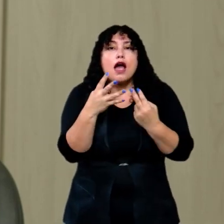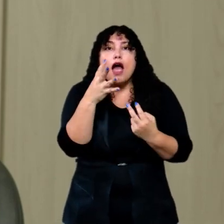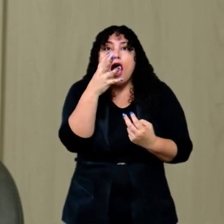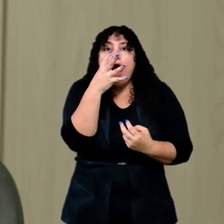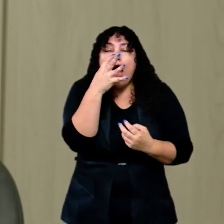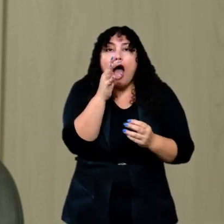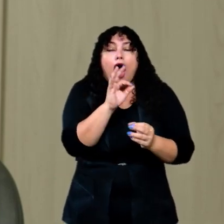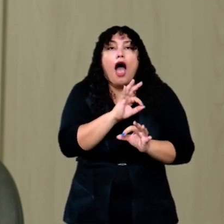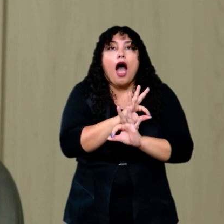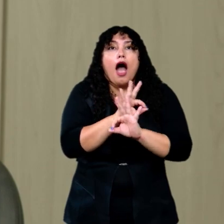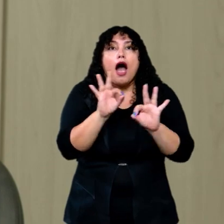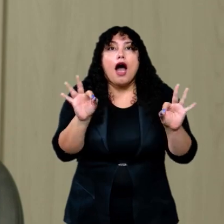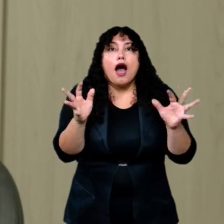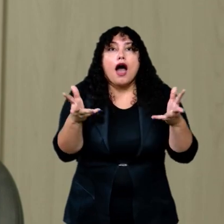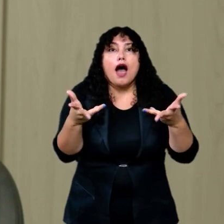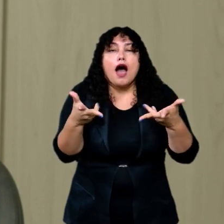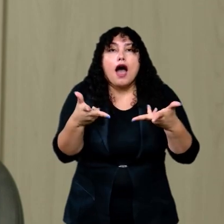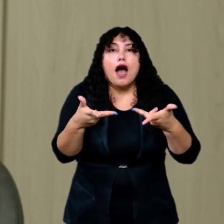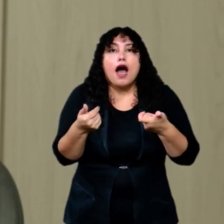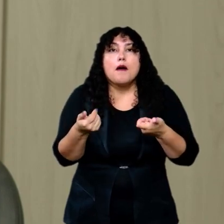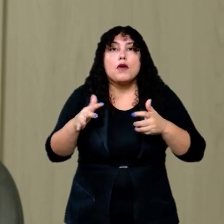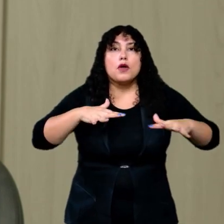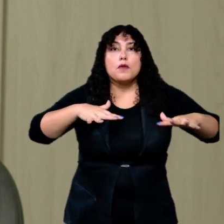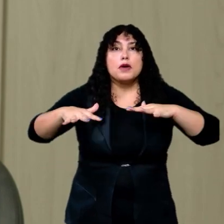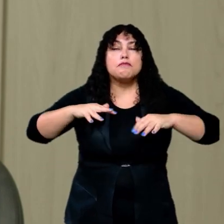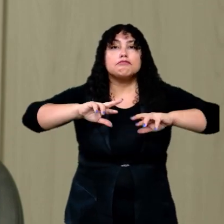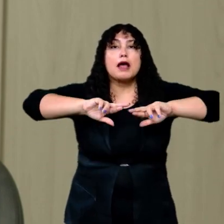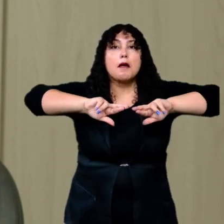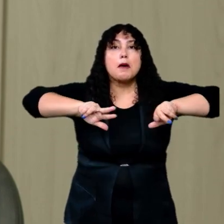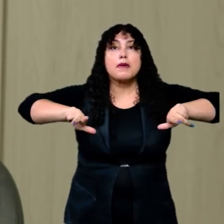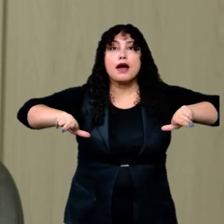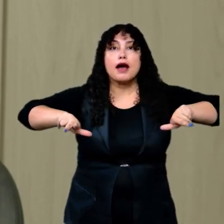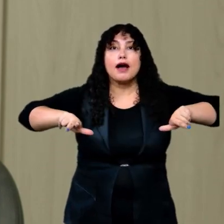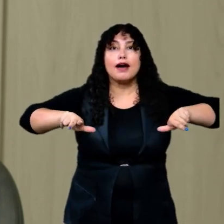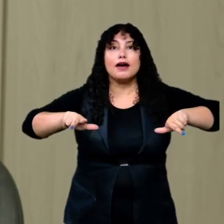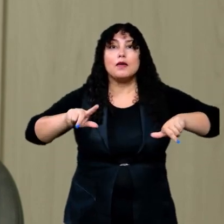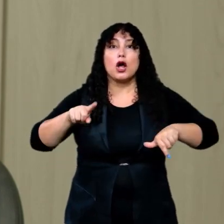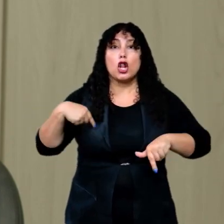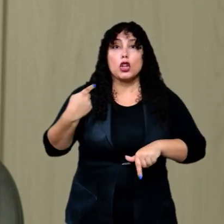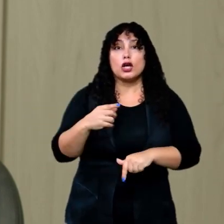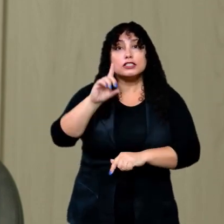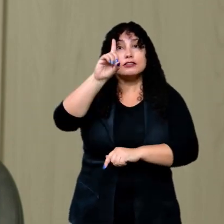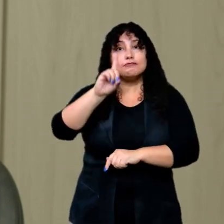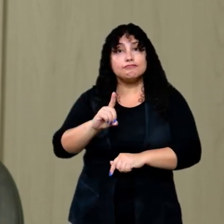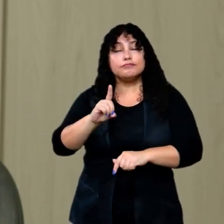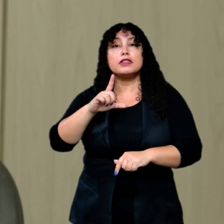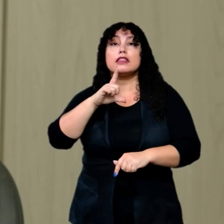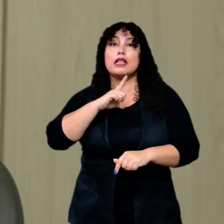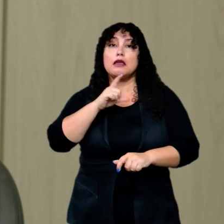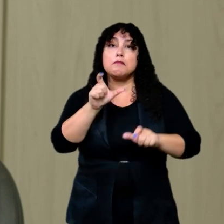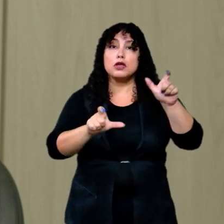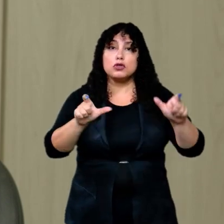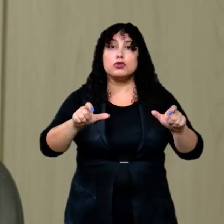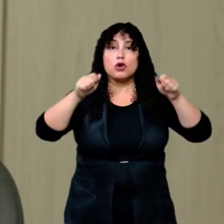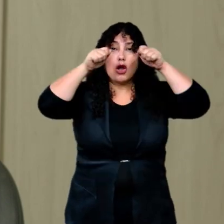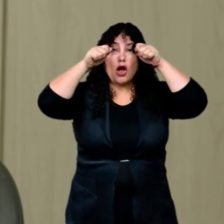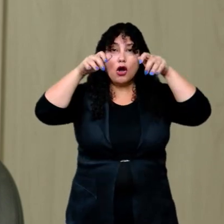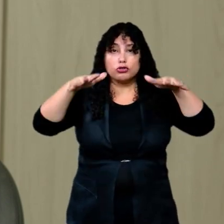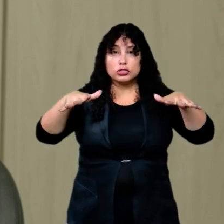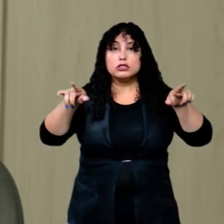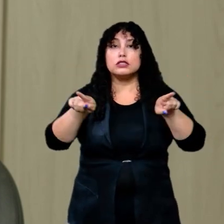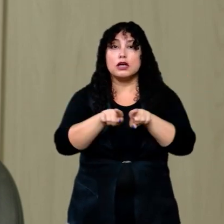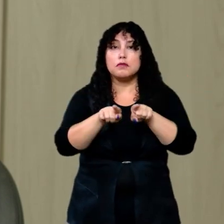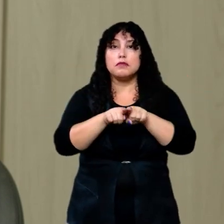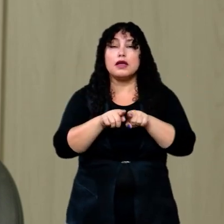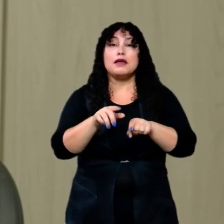pelo movimento, né? Pela diversidade que tem. A nossa diretoria é formada por pessoas com autismo, é formado